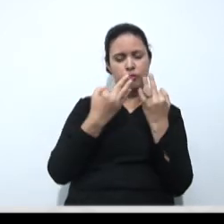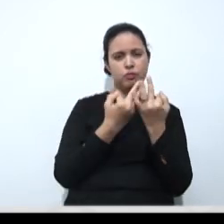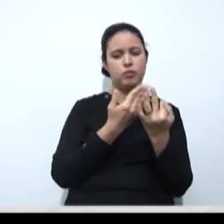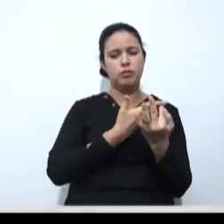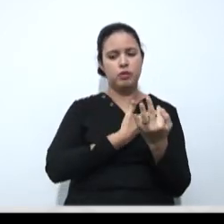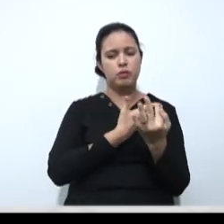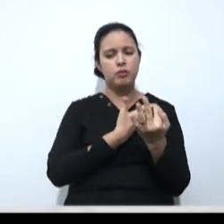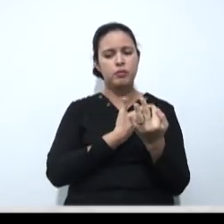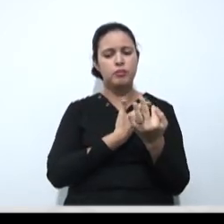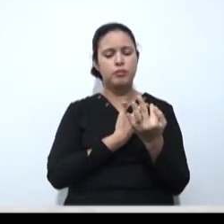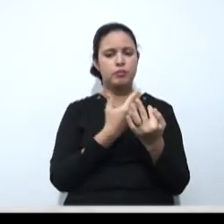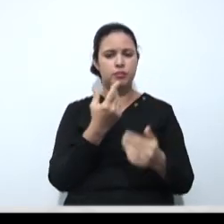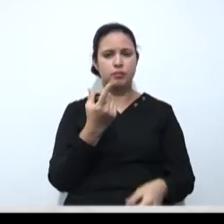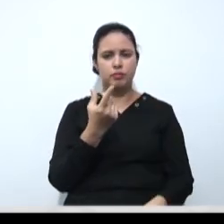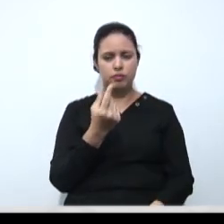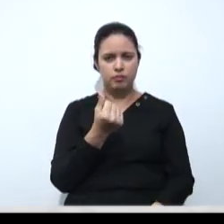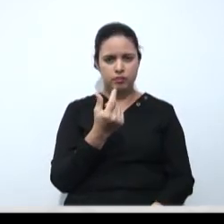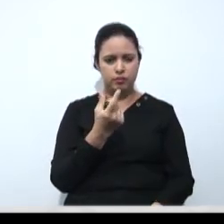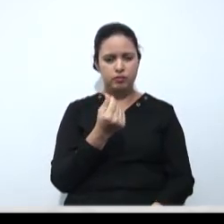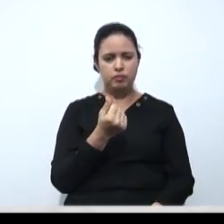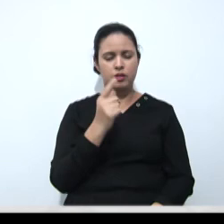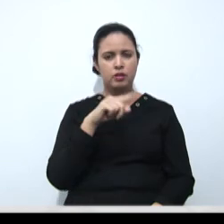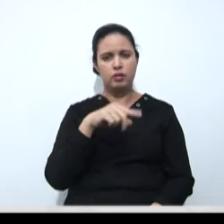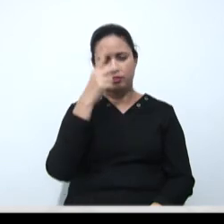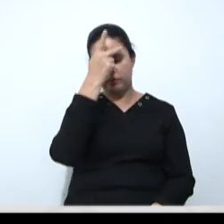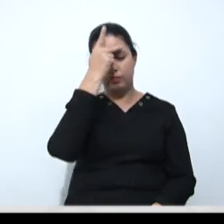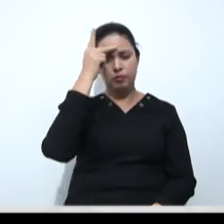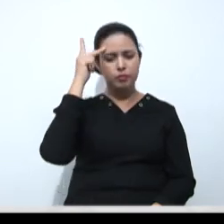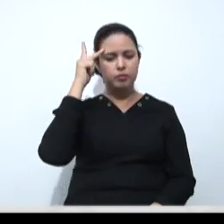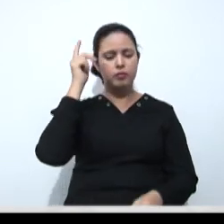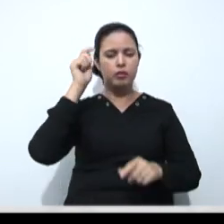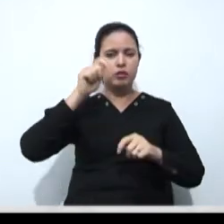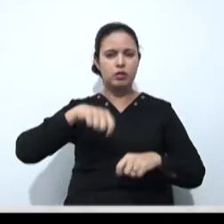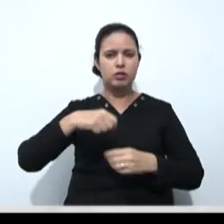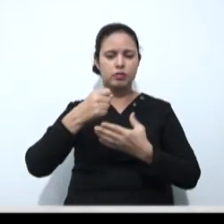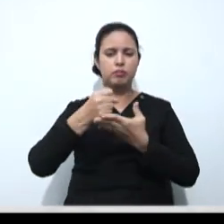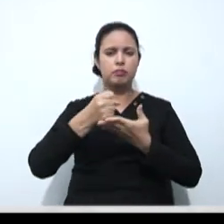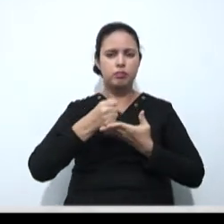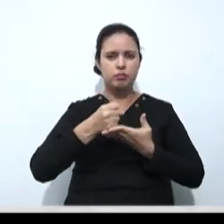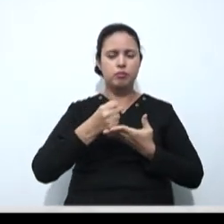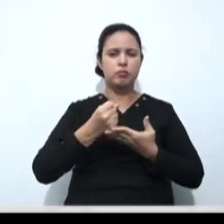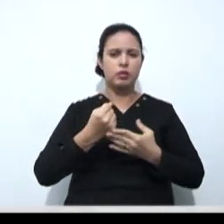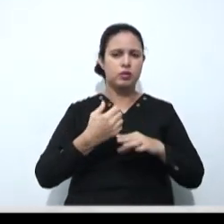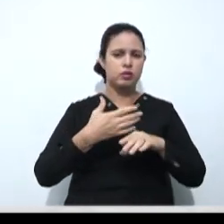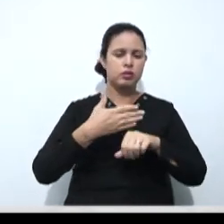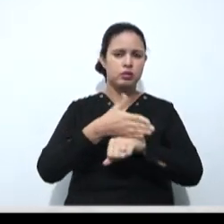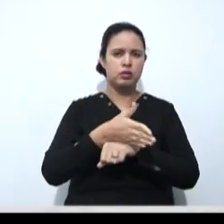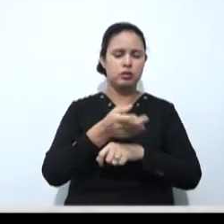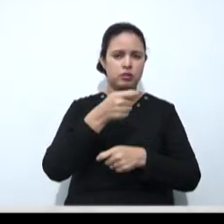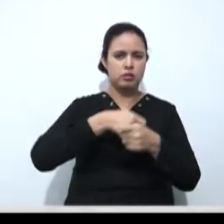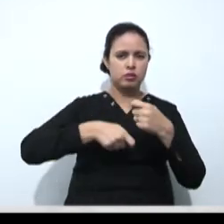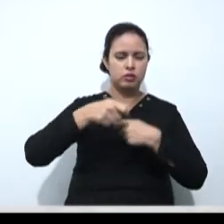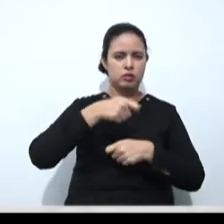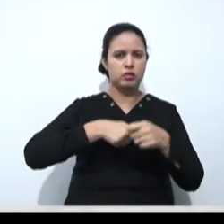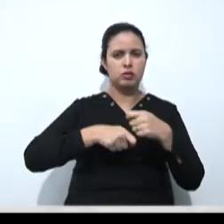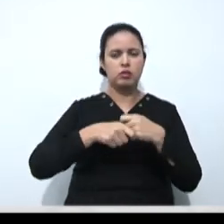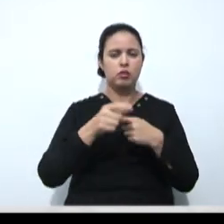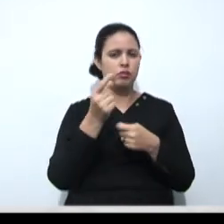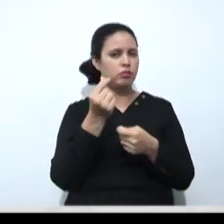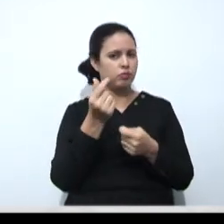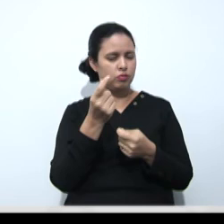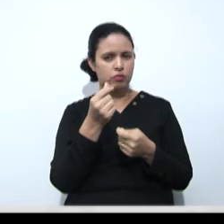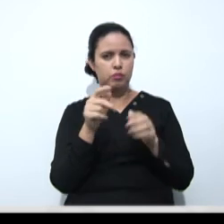ou junto com amigos. Na verdade, aqui são pessoas que podem ingressar no seu negócio com recurso do FGTS,